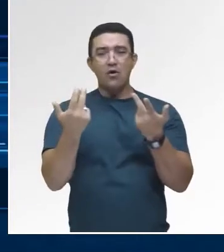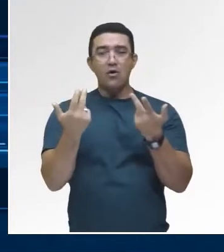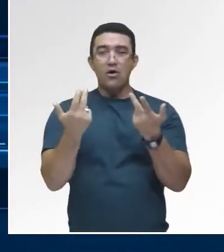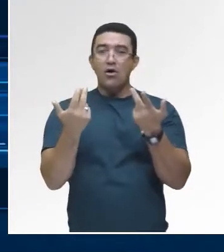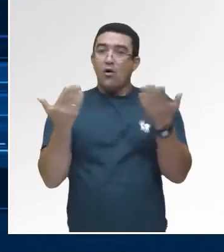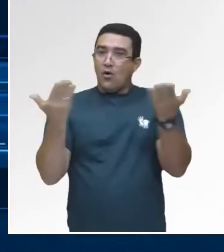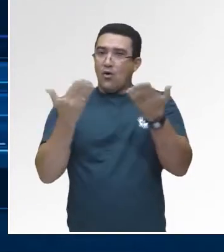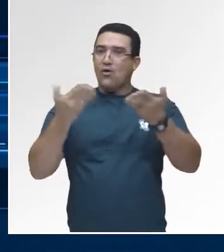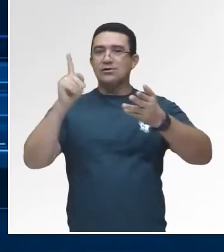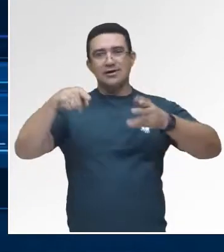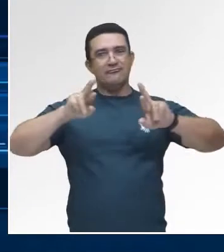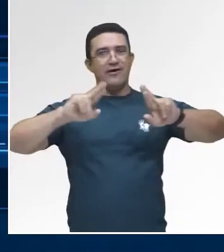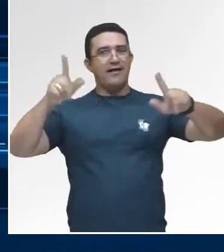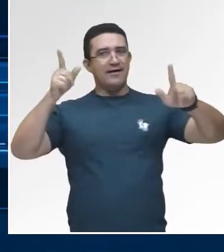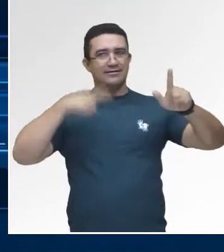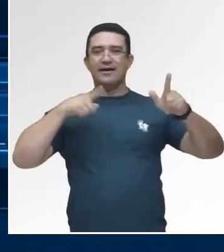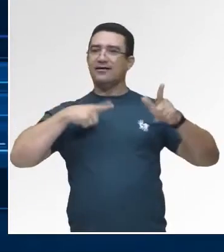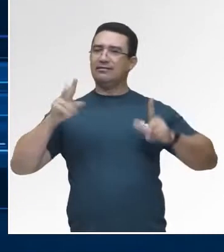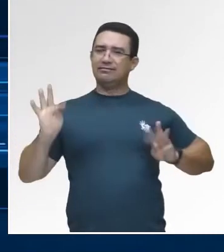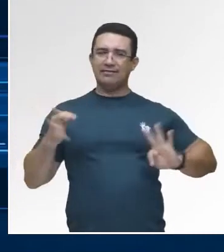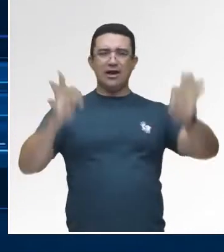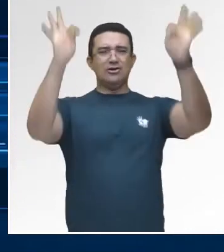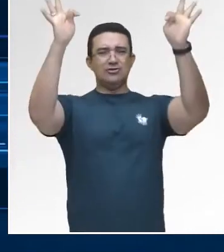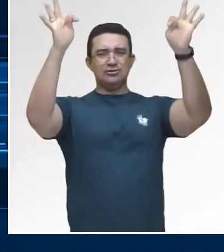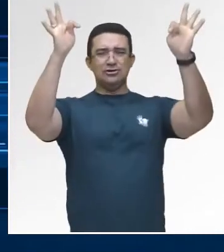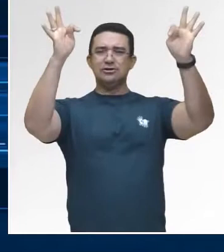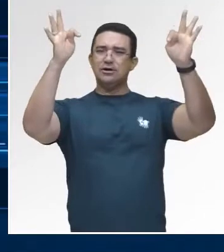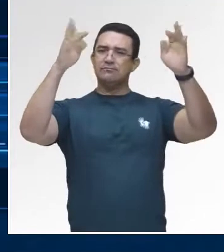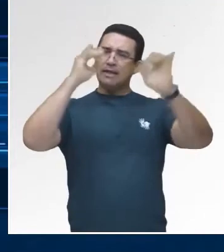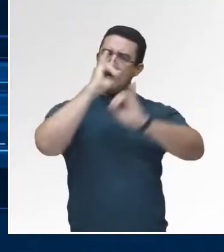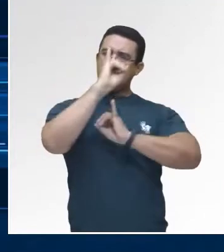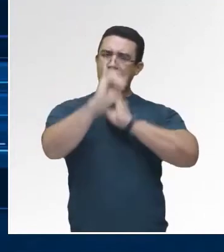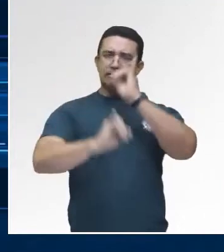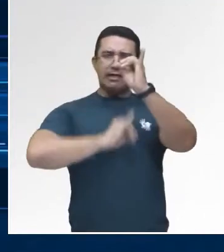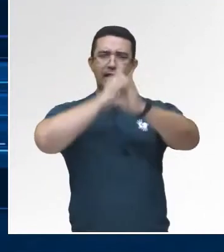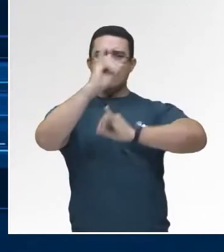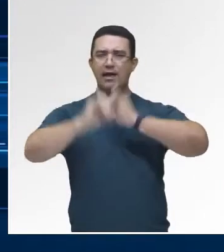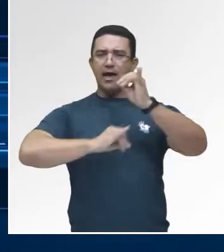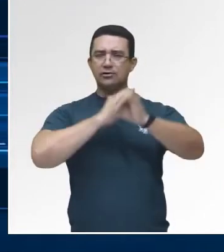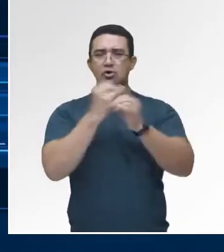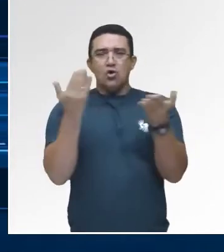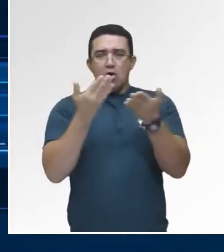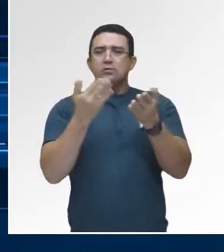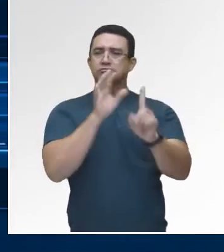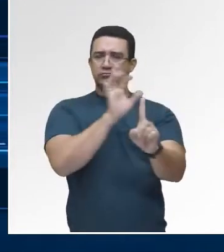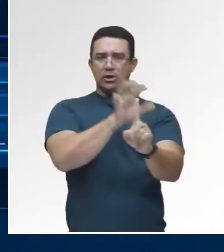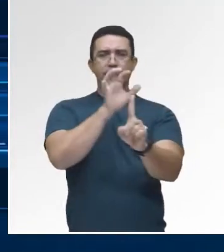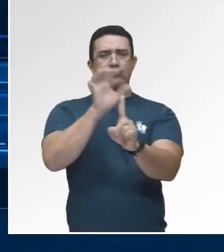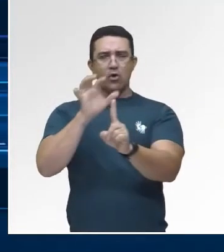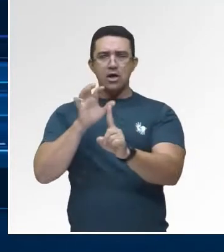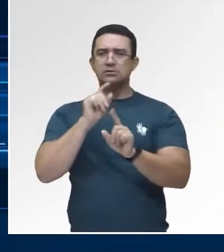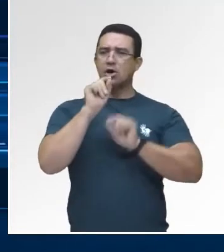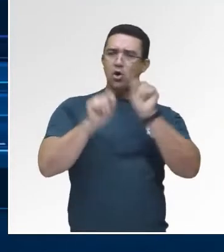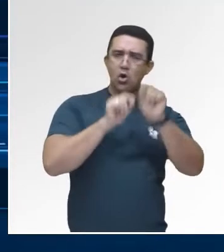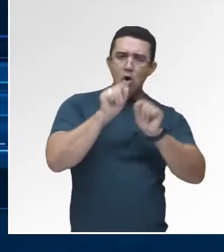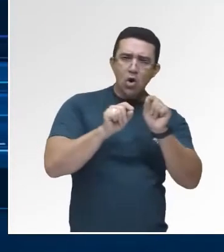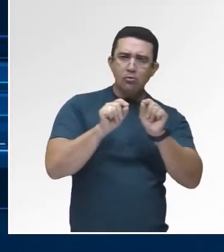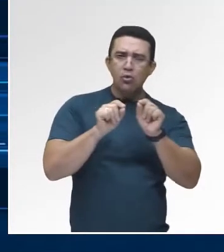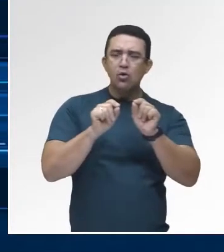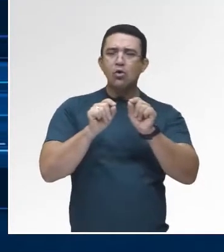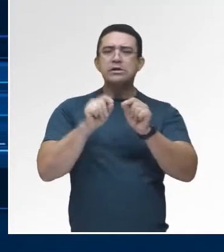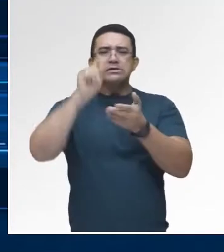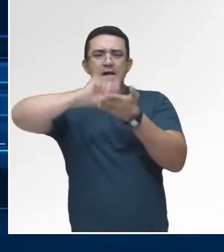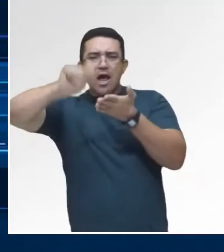tecnologia, temos aí a internet, então tudo isso influencia na maneira de escrever, na maneira de pensar do